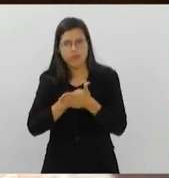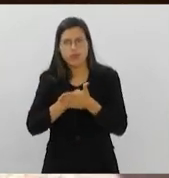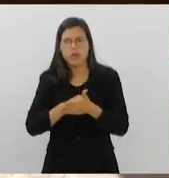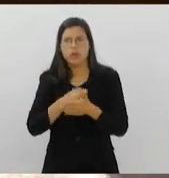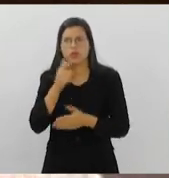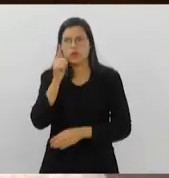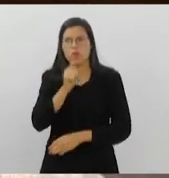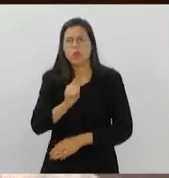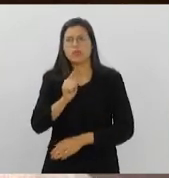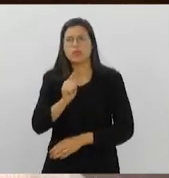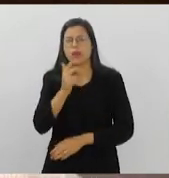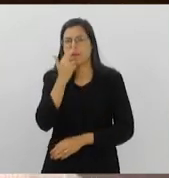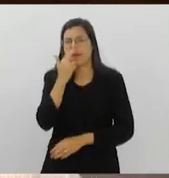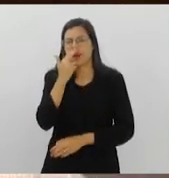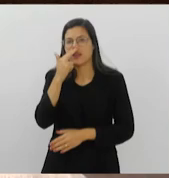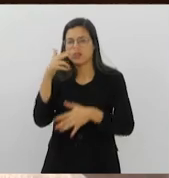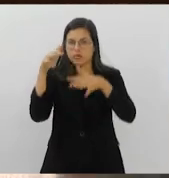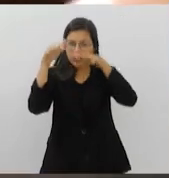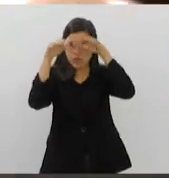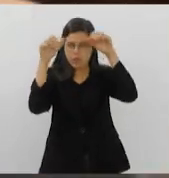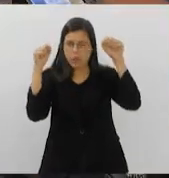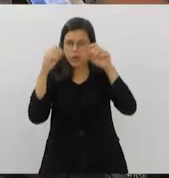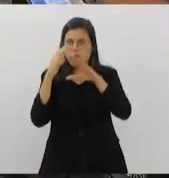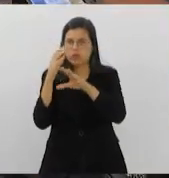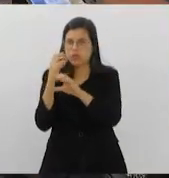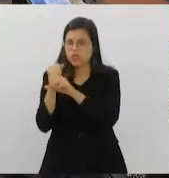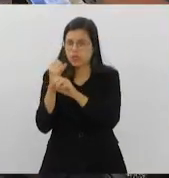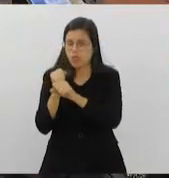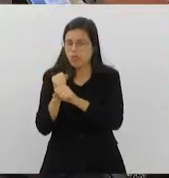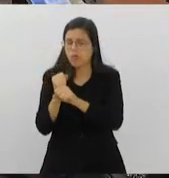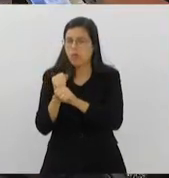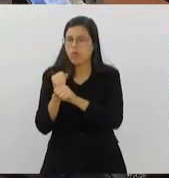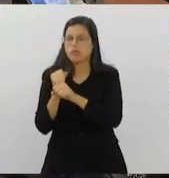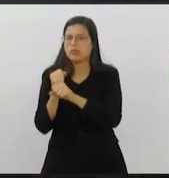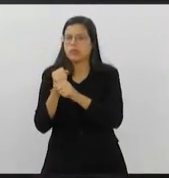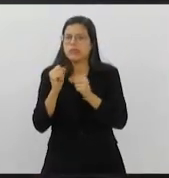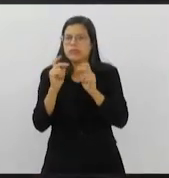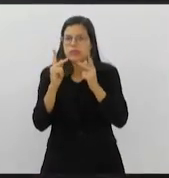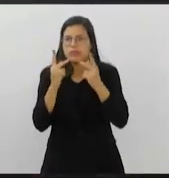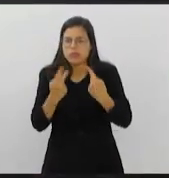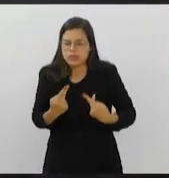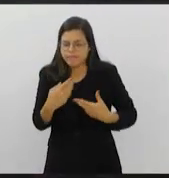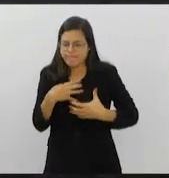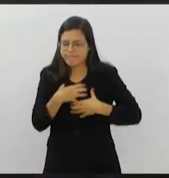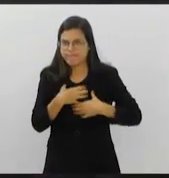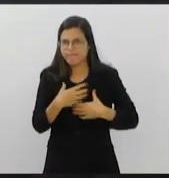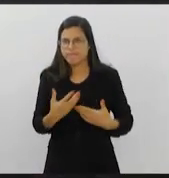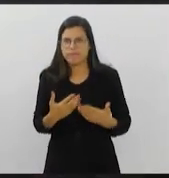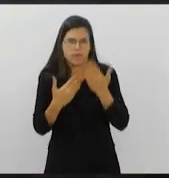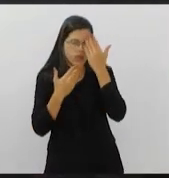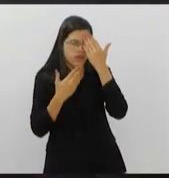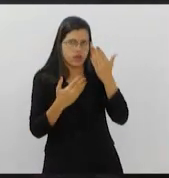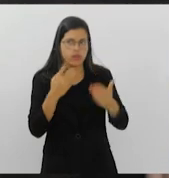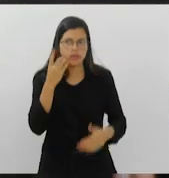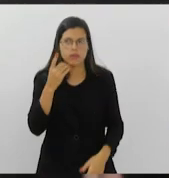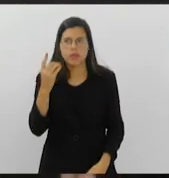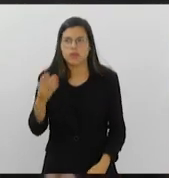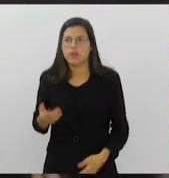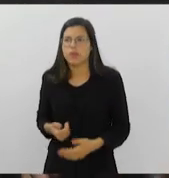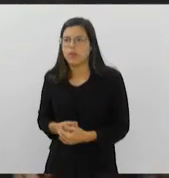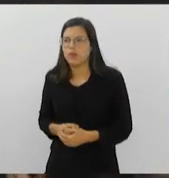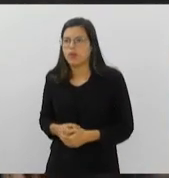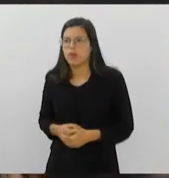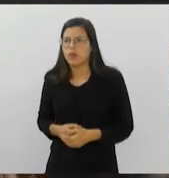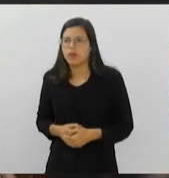humanizar o Tribunal de Contas do Estado do Rio de Janeiro. Muito obrigado. Muito obrigado, deputado Chico. Deputado Marcelo, por favor, para finalizar da comissão, para a gente falar...